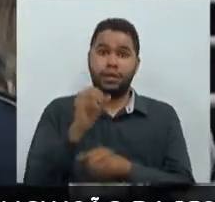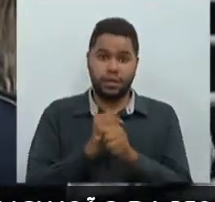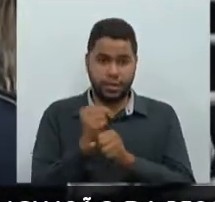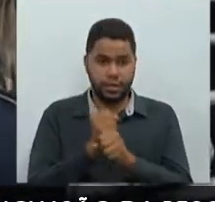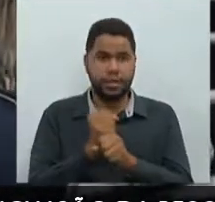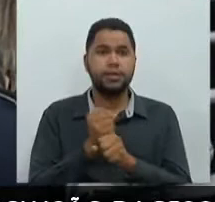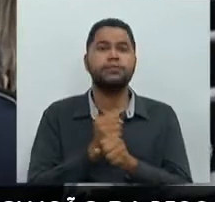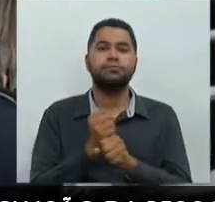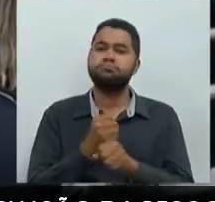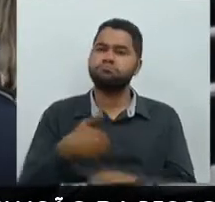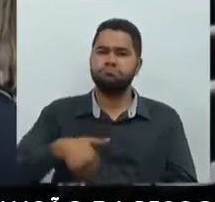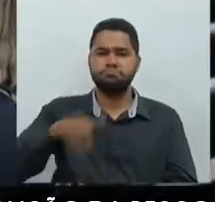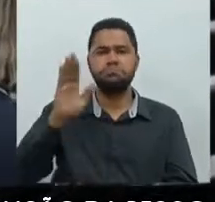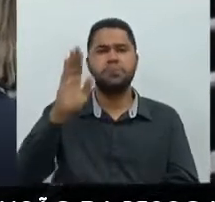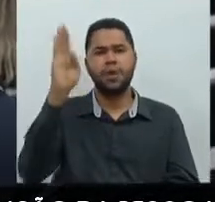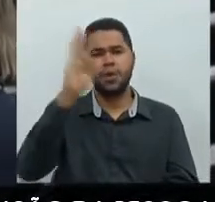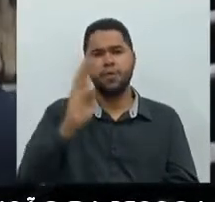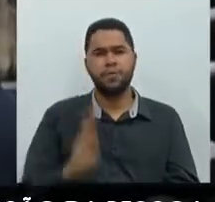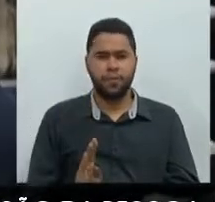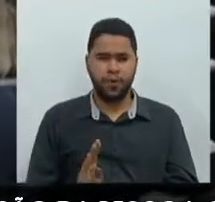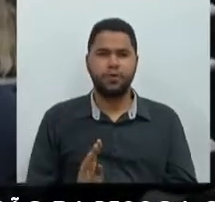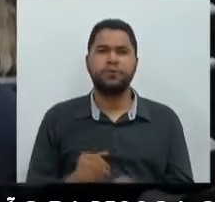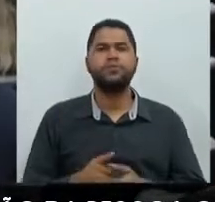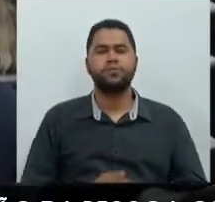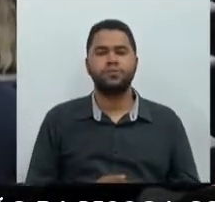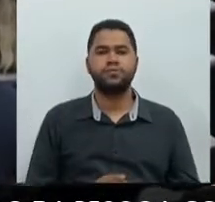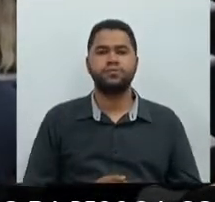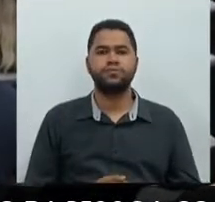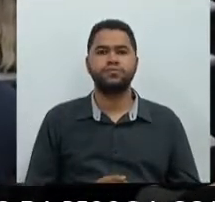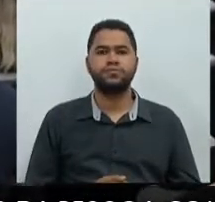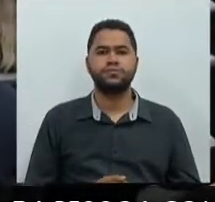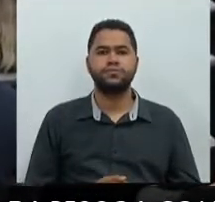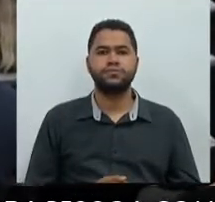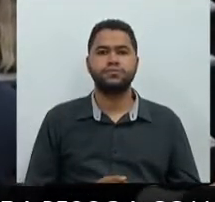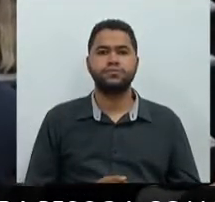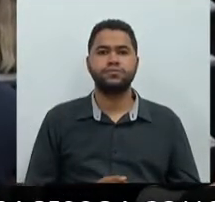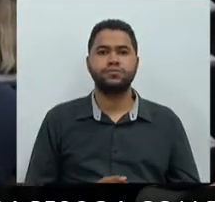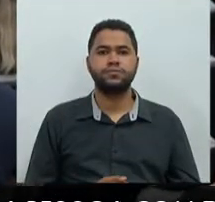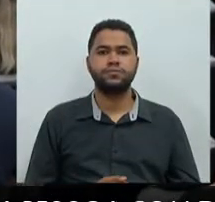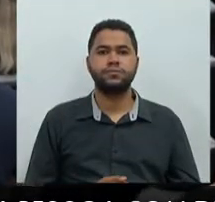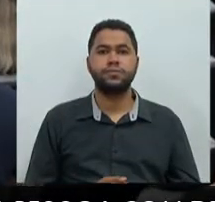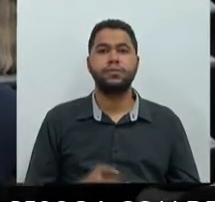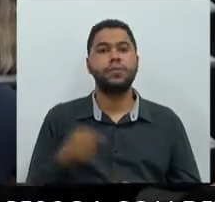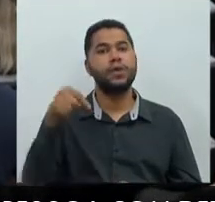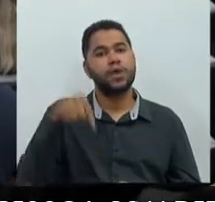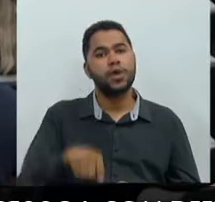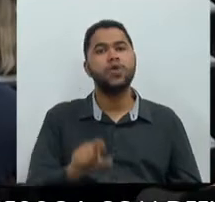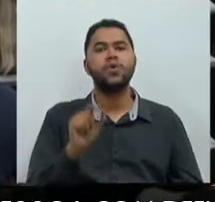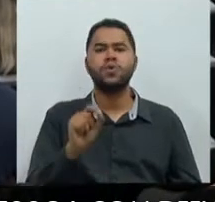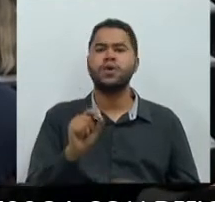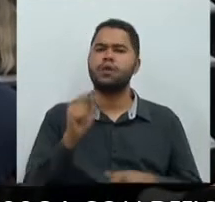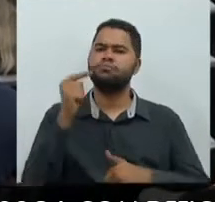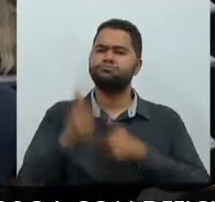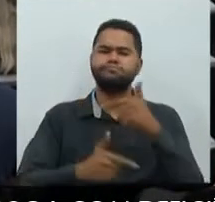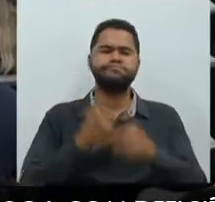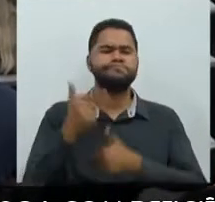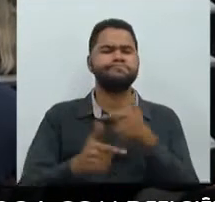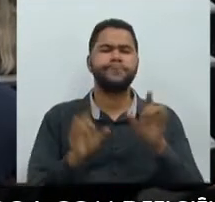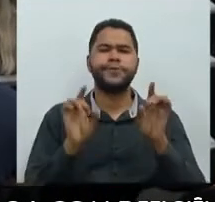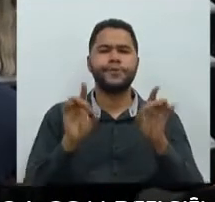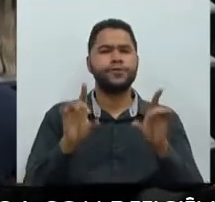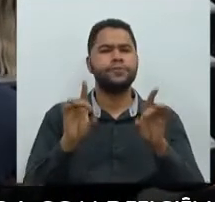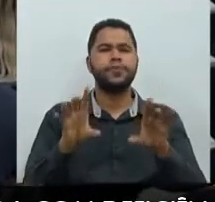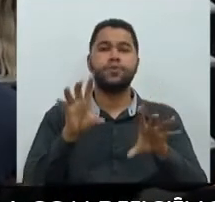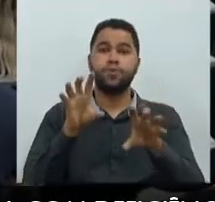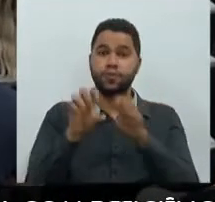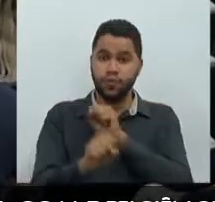das maiores do Brasil, acho que seria uma das maiores do Brasil, e que está aí fazendo um trabalho especial na